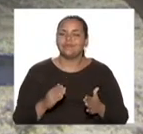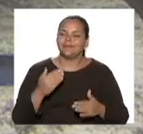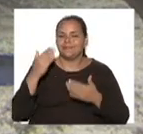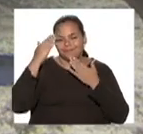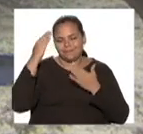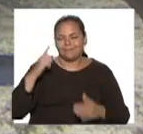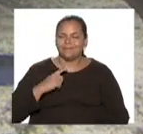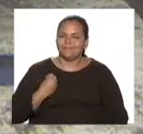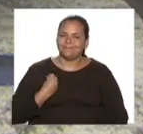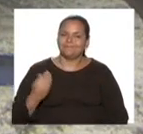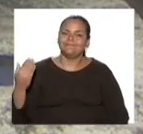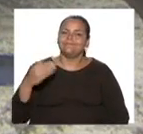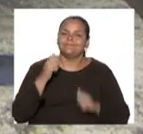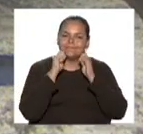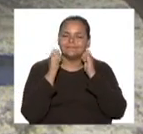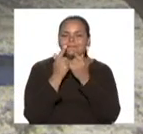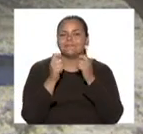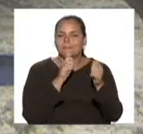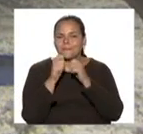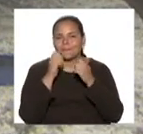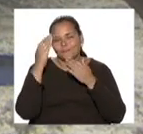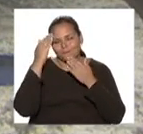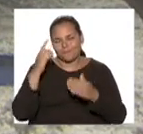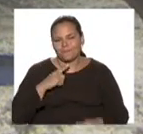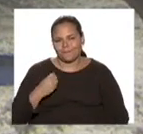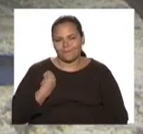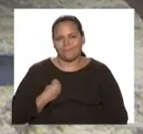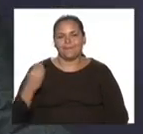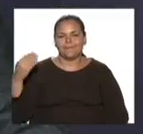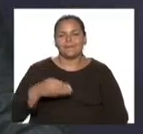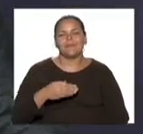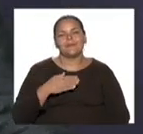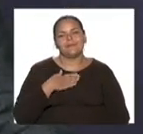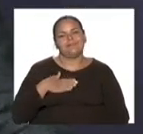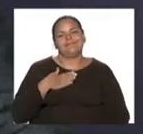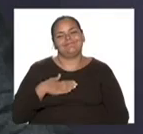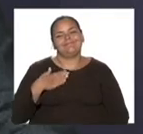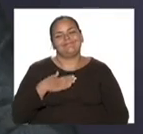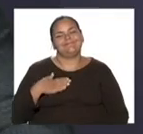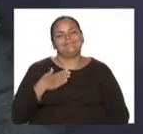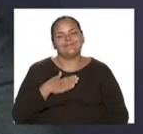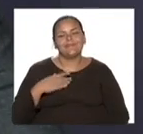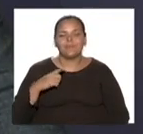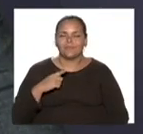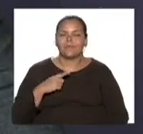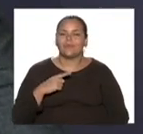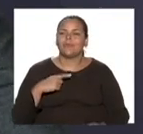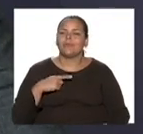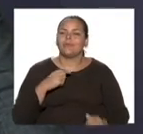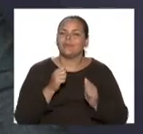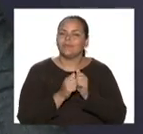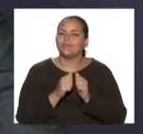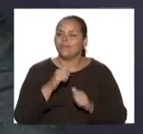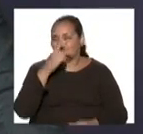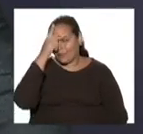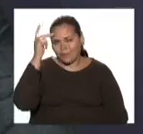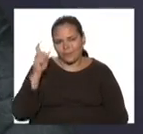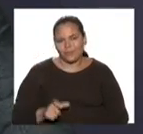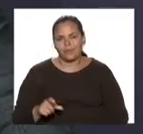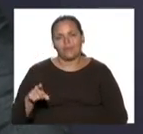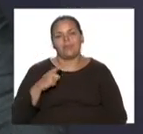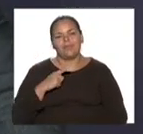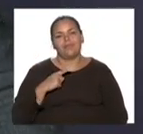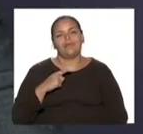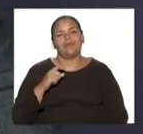Queria agradecer a sua participação na Alerj Entrevista. Muito obrigada por ter vindo. É um prazer estar aqui com você e com todos as